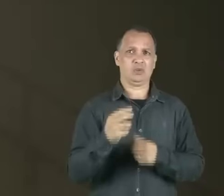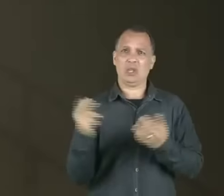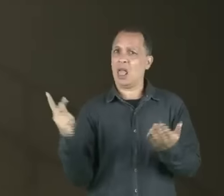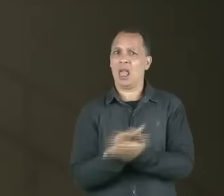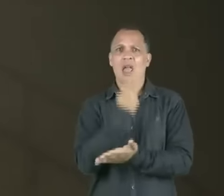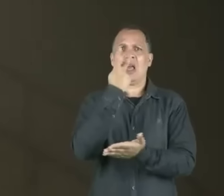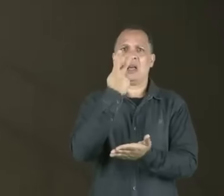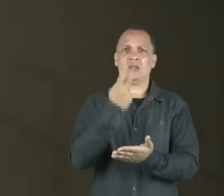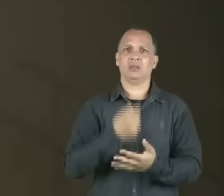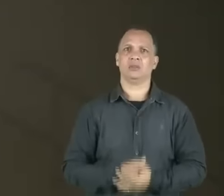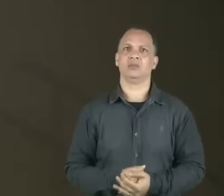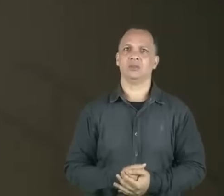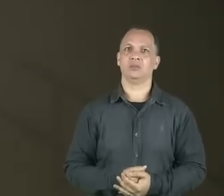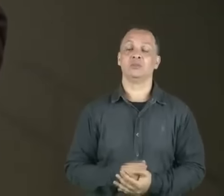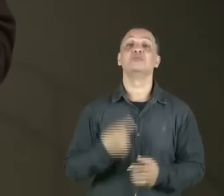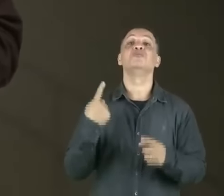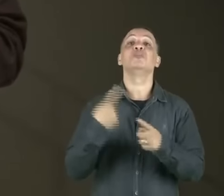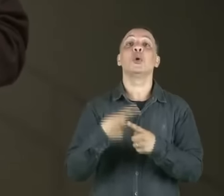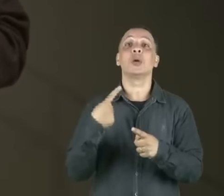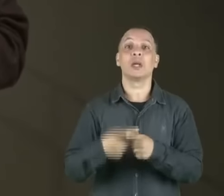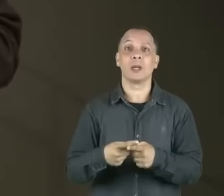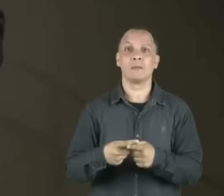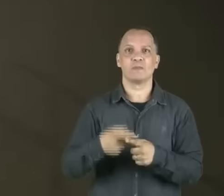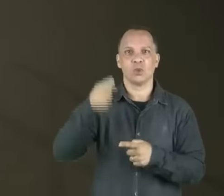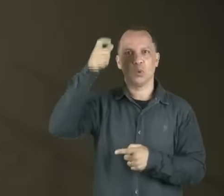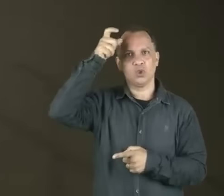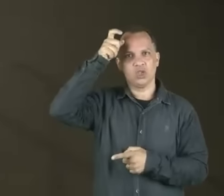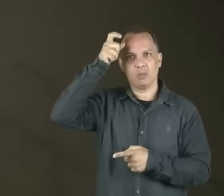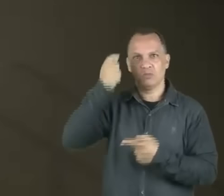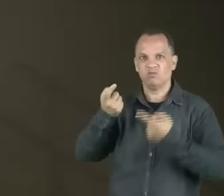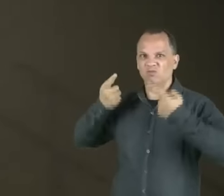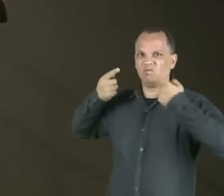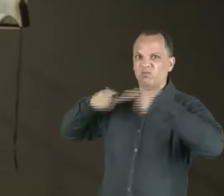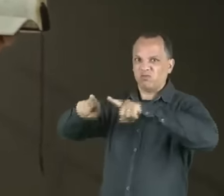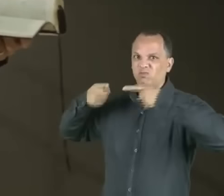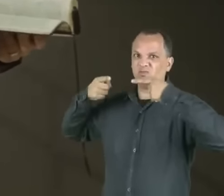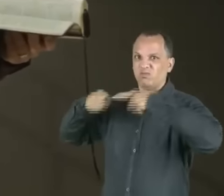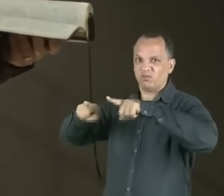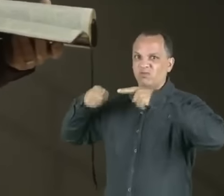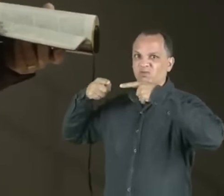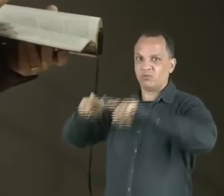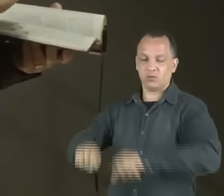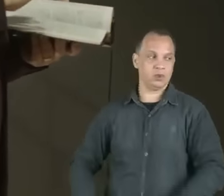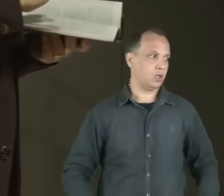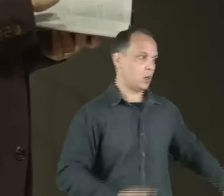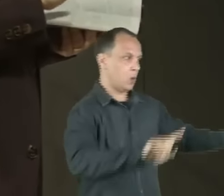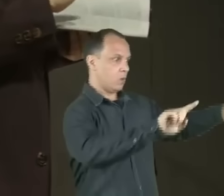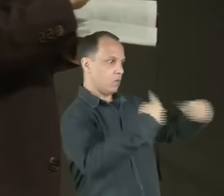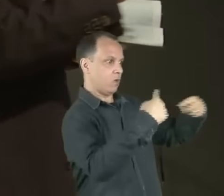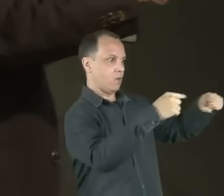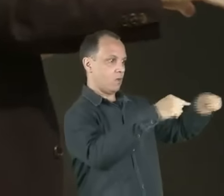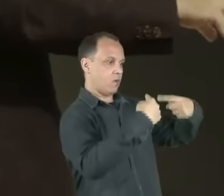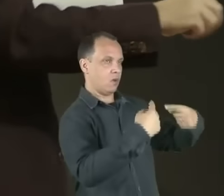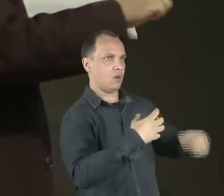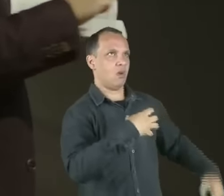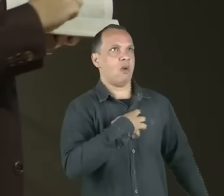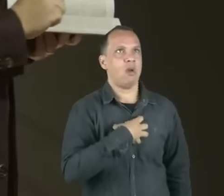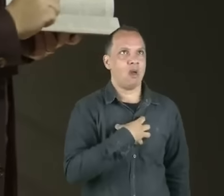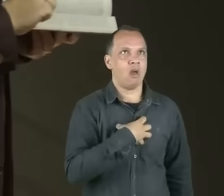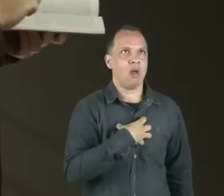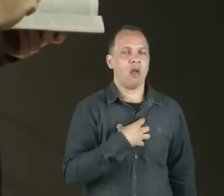ação espiritual da maldade que que influencia o que